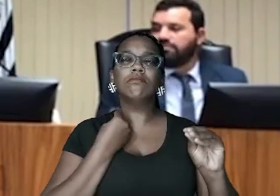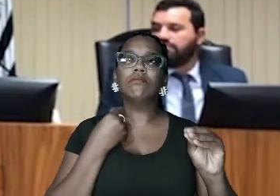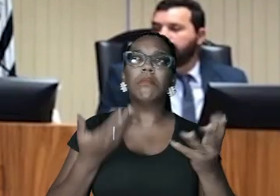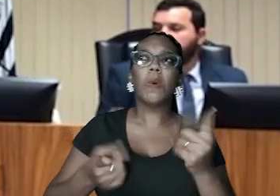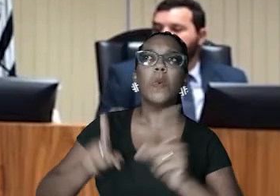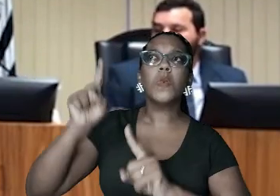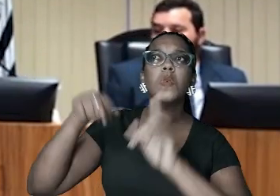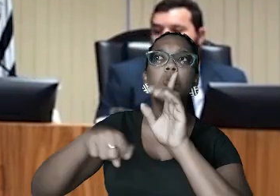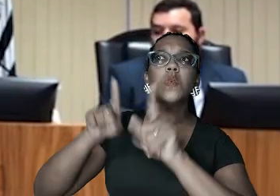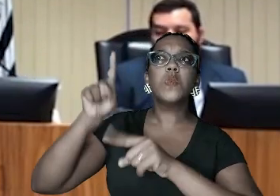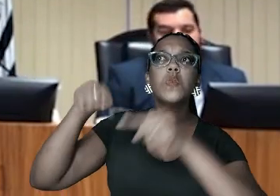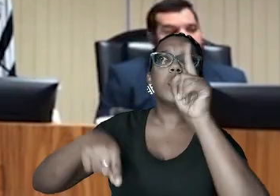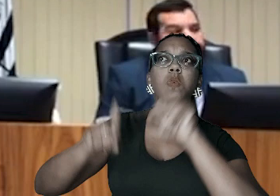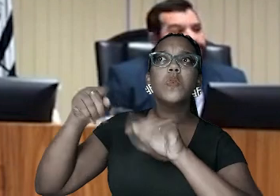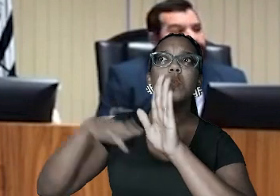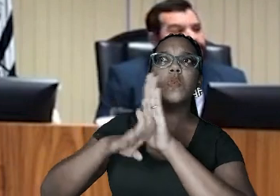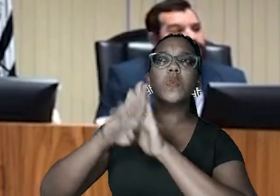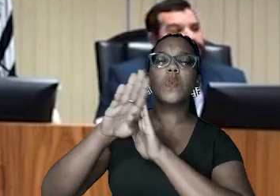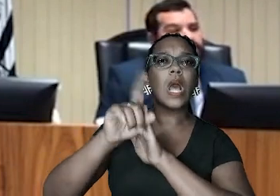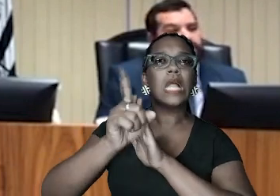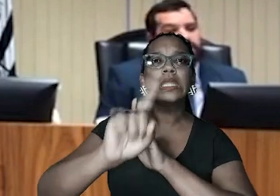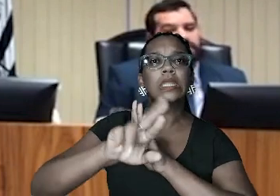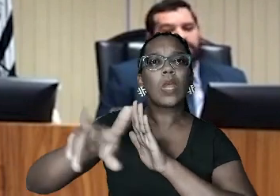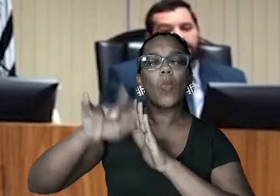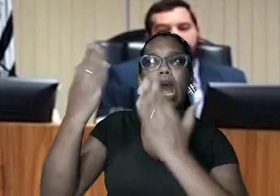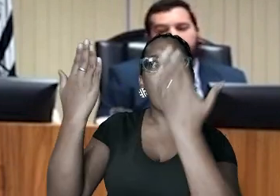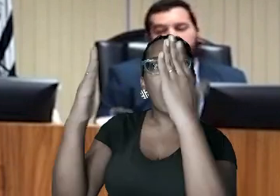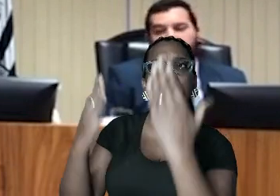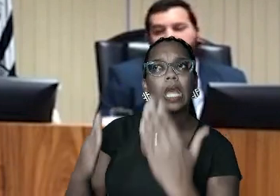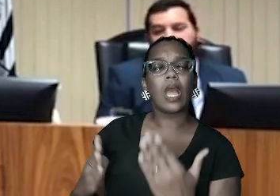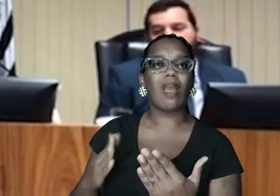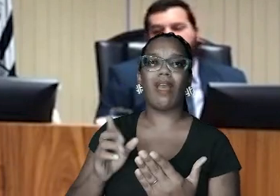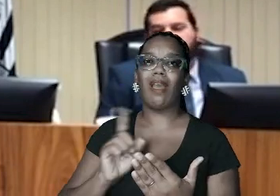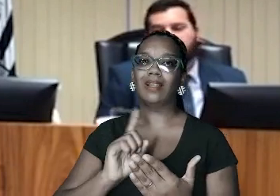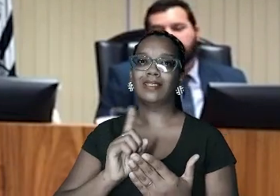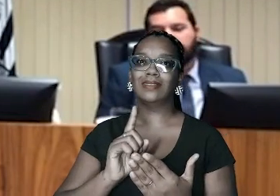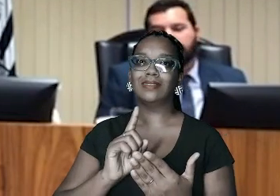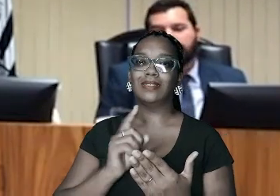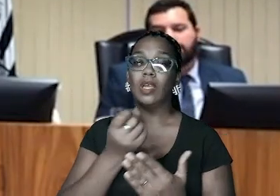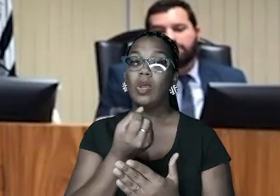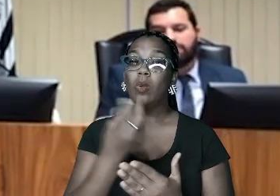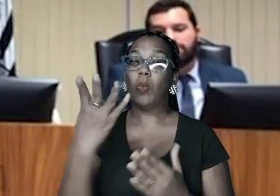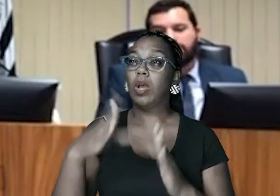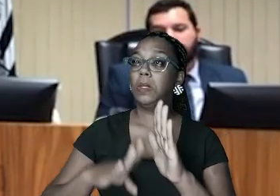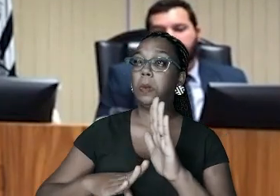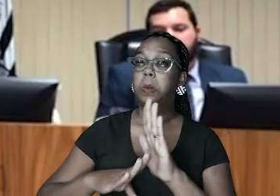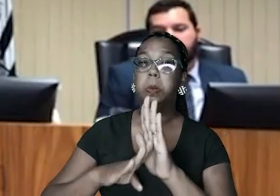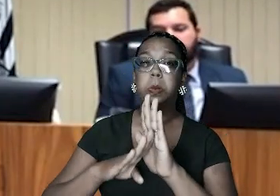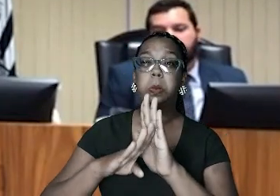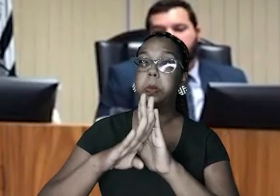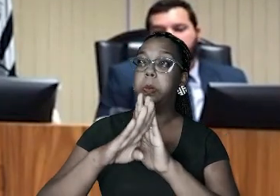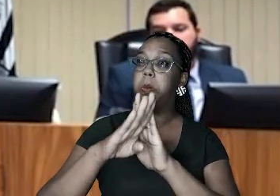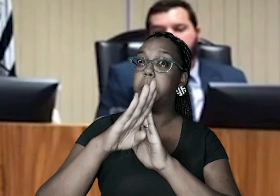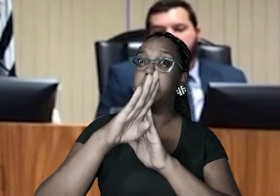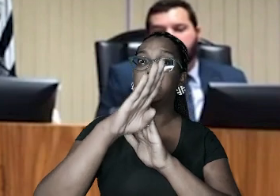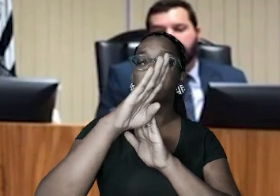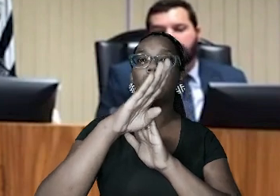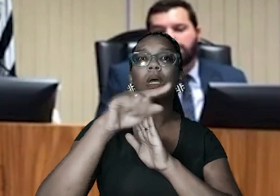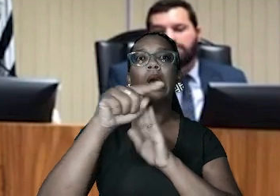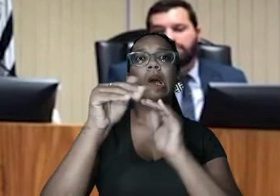programados para reagir a movimentos de mercado e não para analisar informações sobre o Mercado